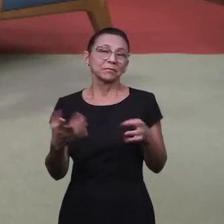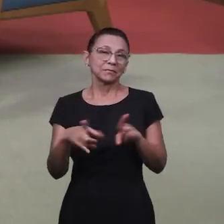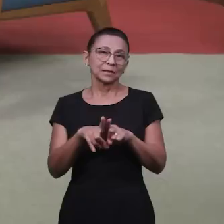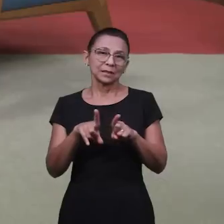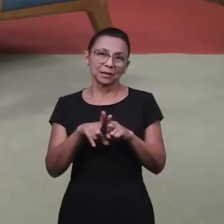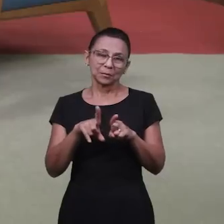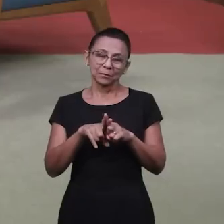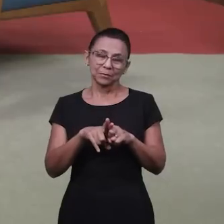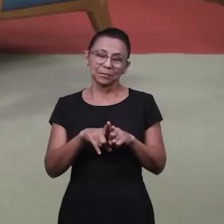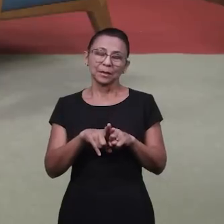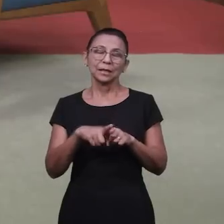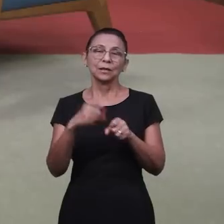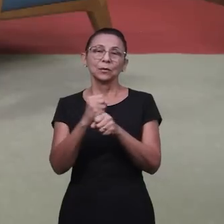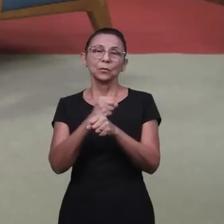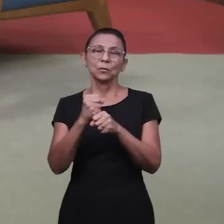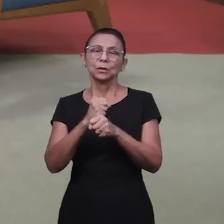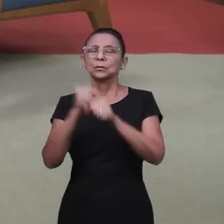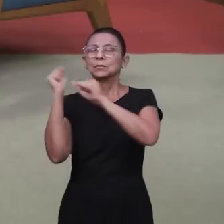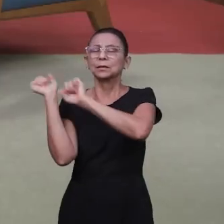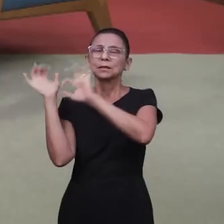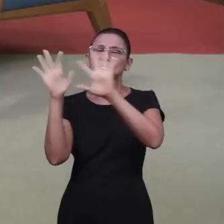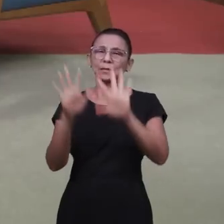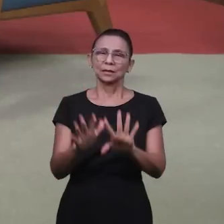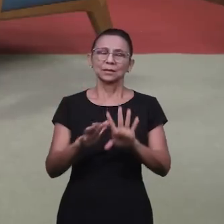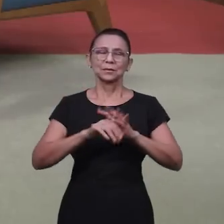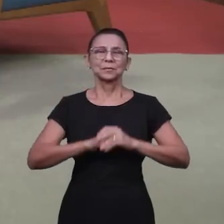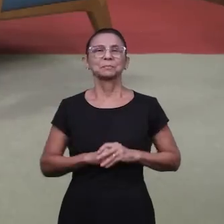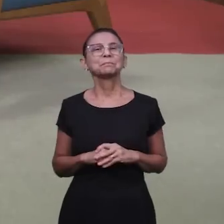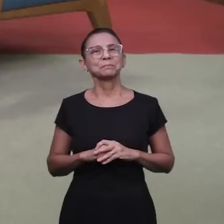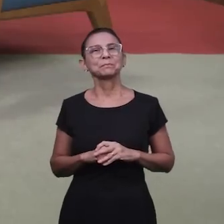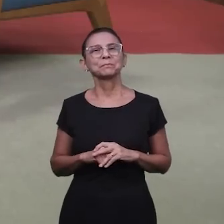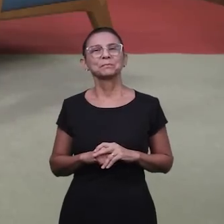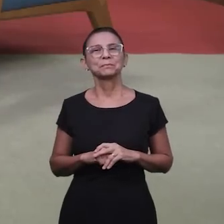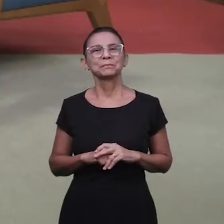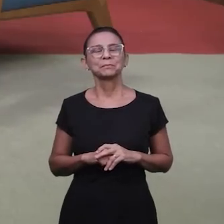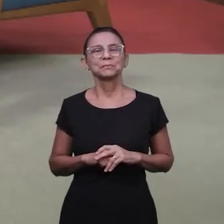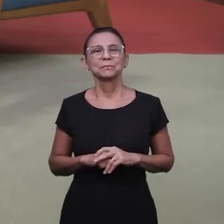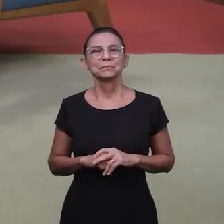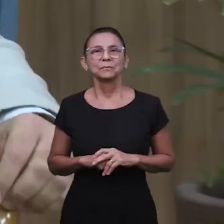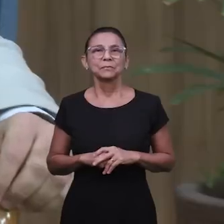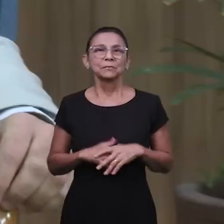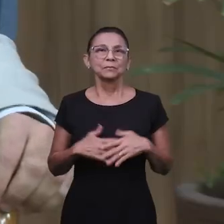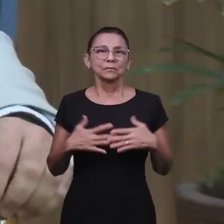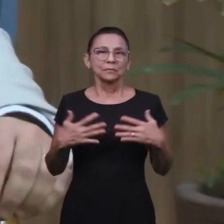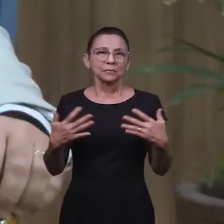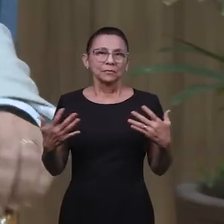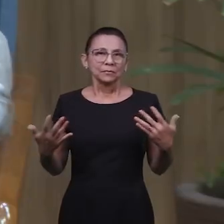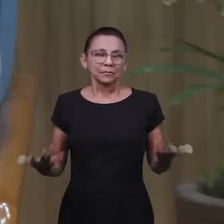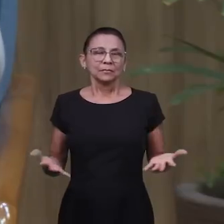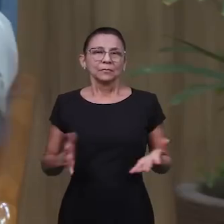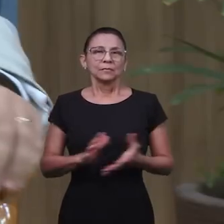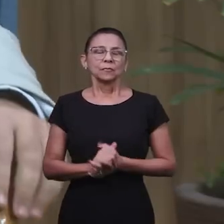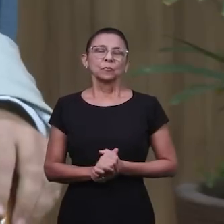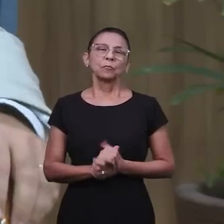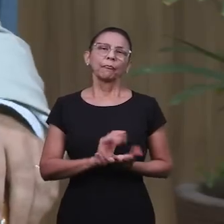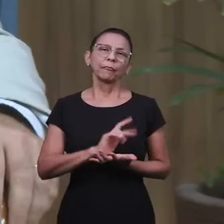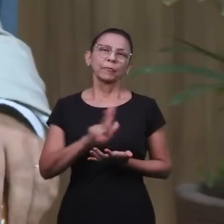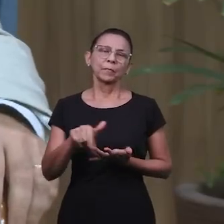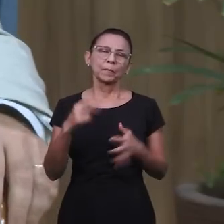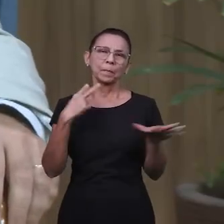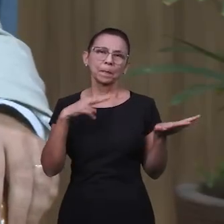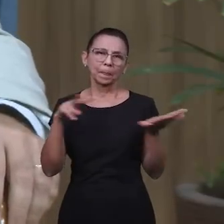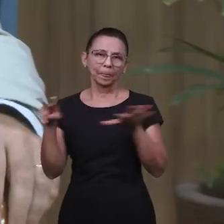forma, um ano novo abençoado, Josias, Daniel e todos. Glória a Jesus. Ao longo de várias semanas,